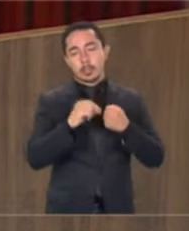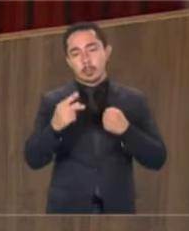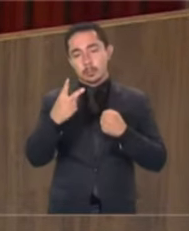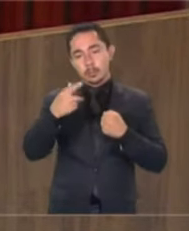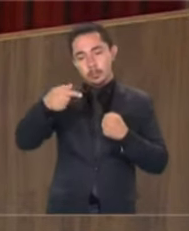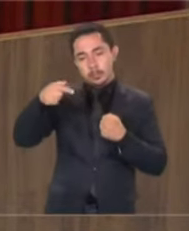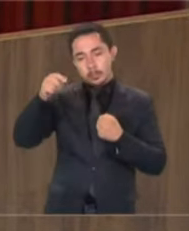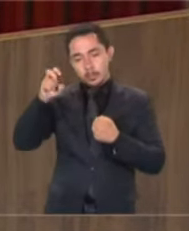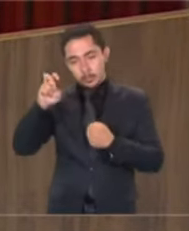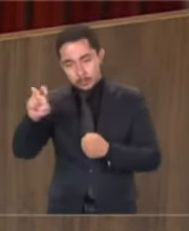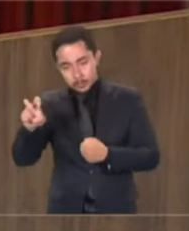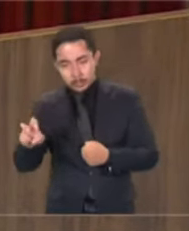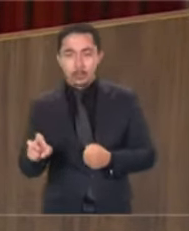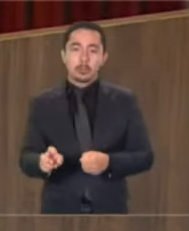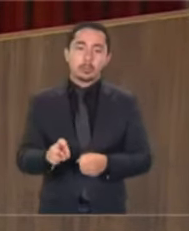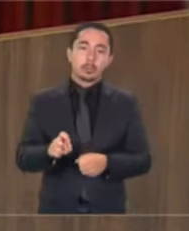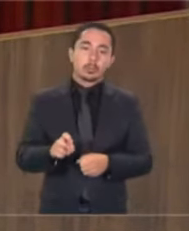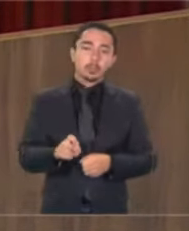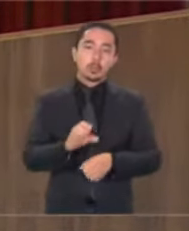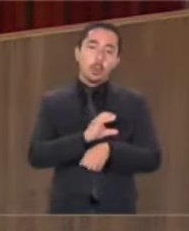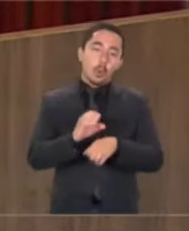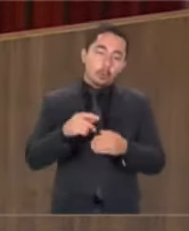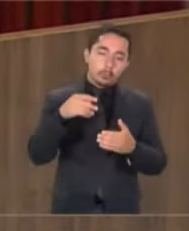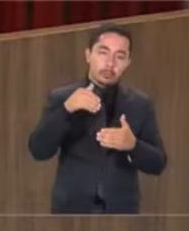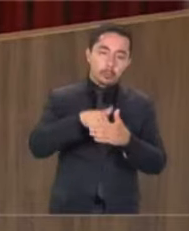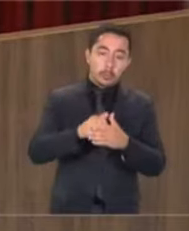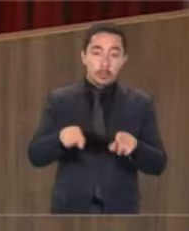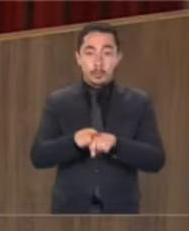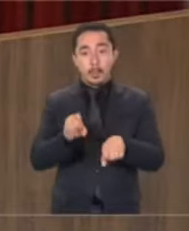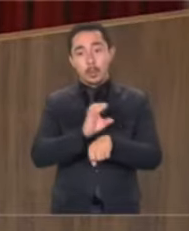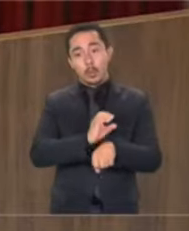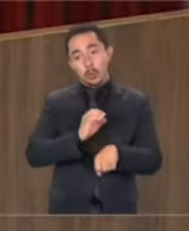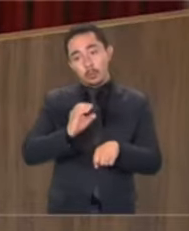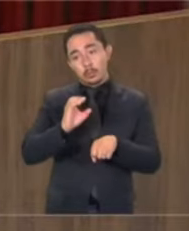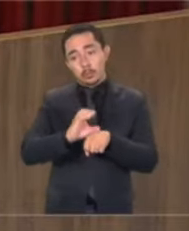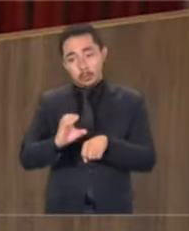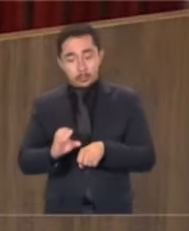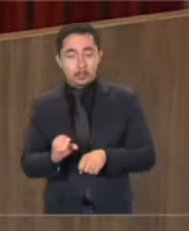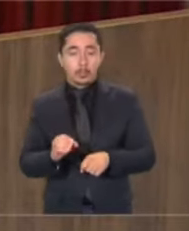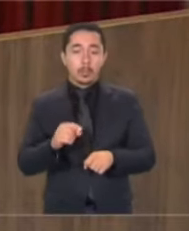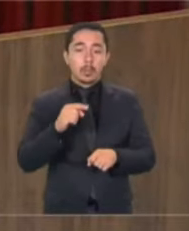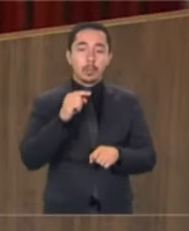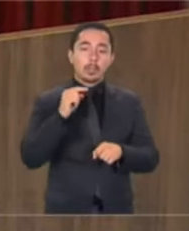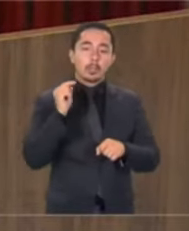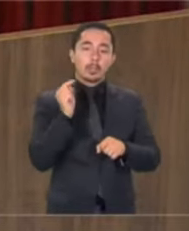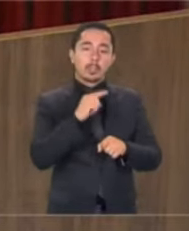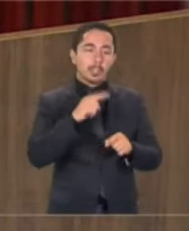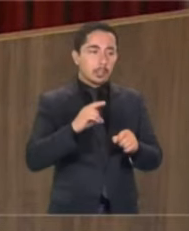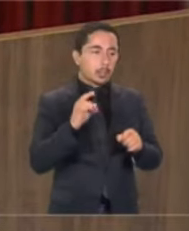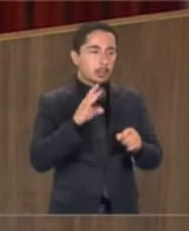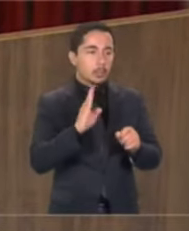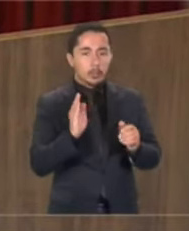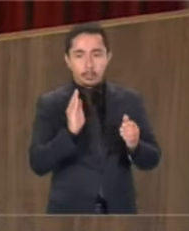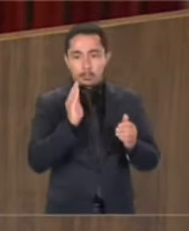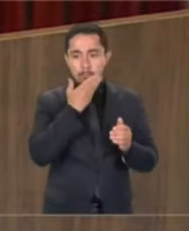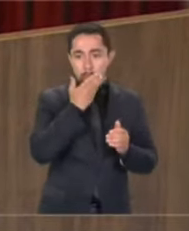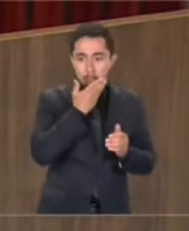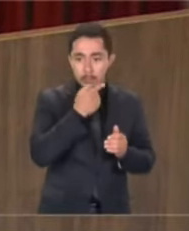Eleitoral e do 1022 do Código de Processo Civil, quando, a pretexto de existência de omissão, a